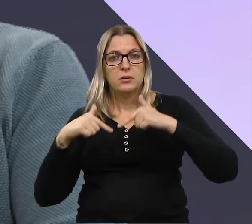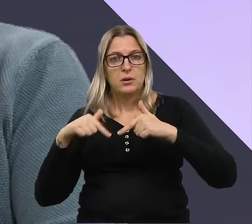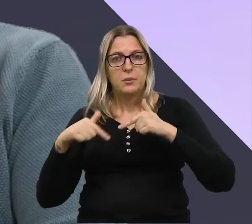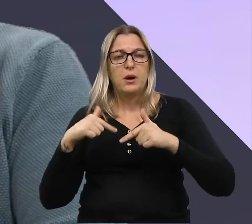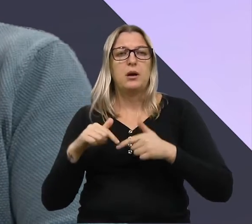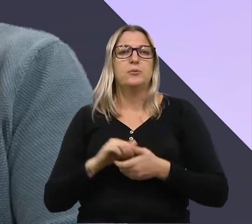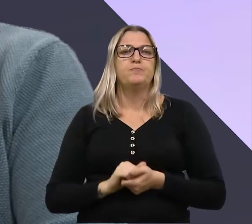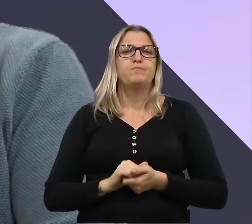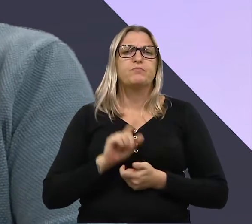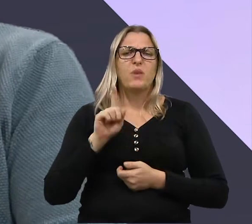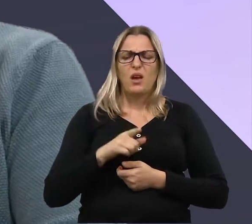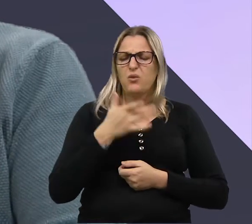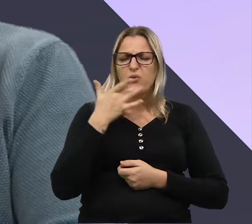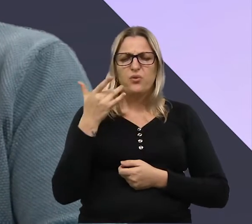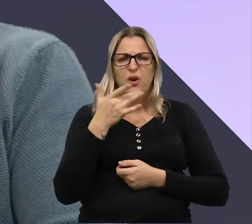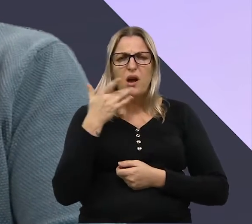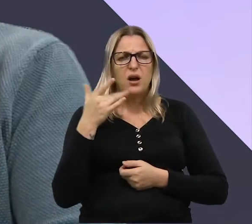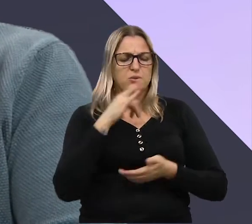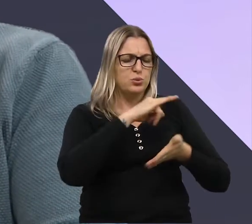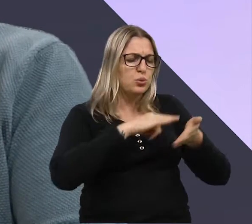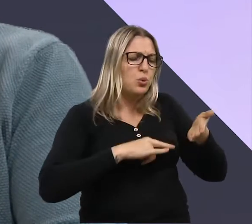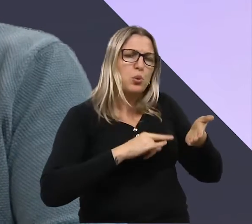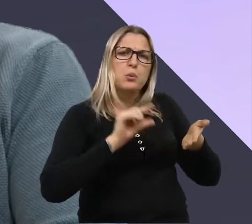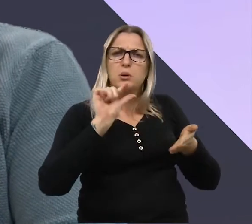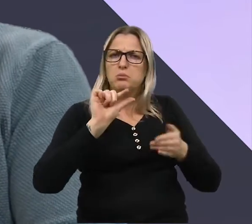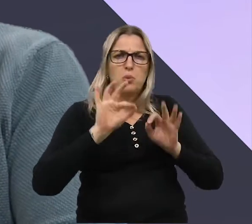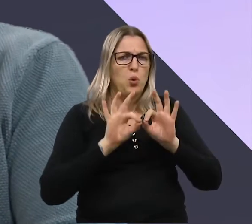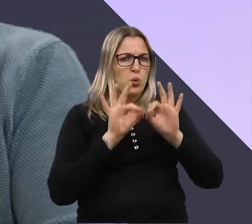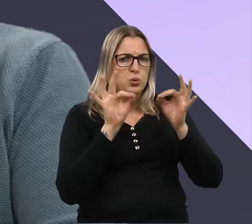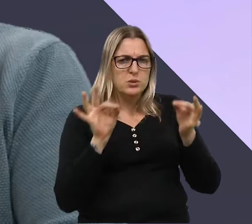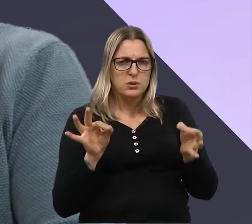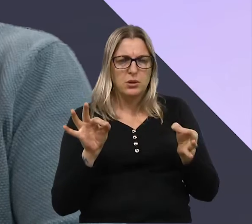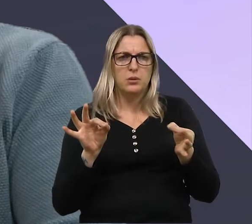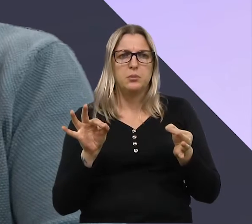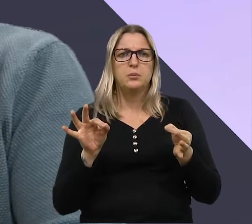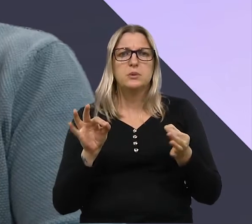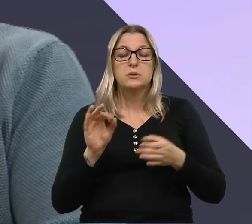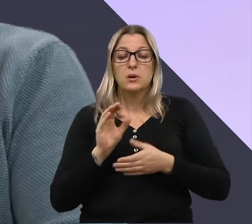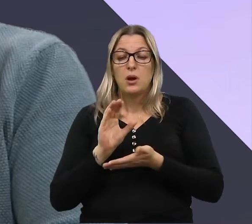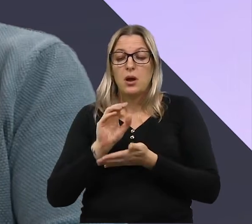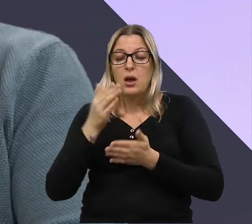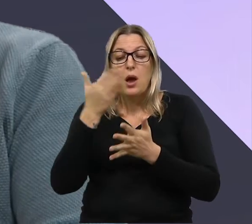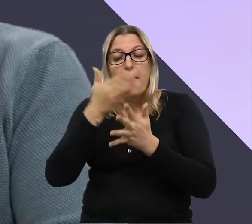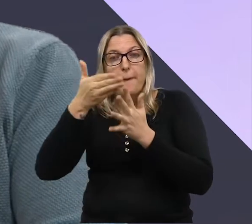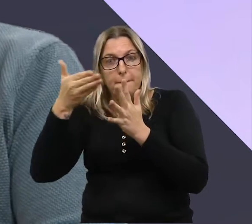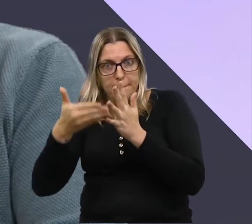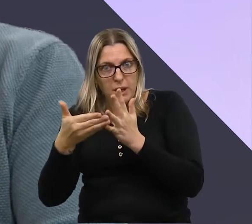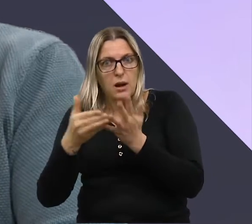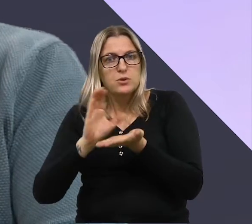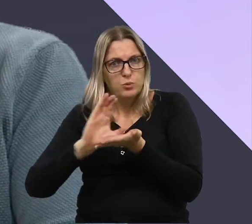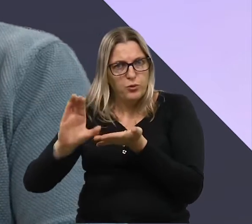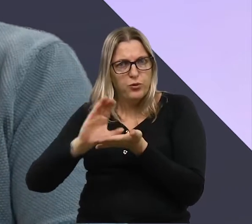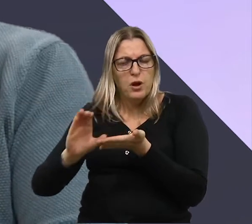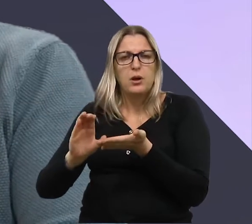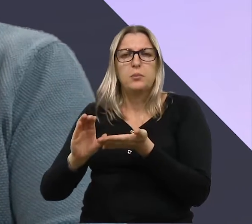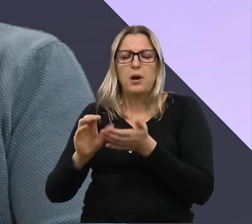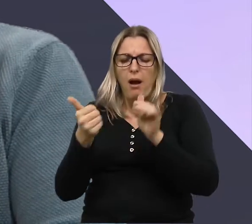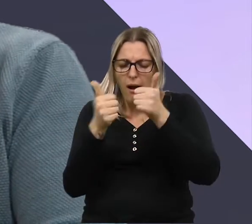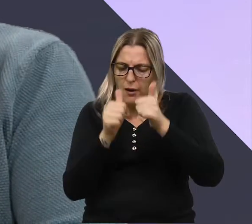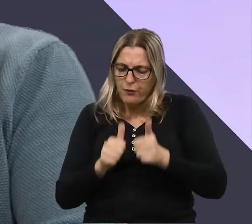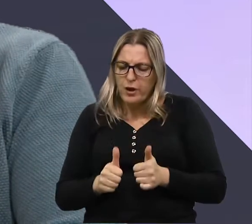lá chegam facilidade incrível documentação mínima crédito avaliado na hora e